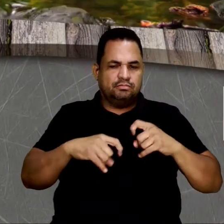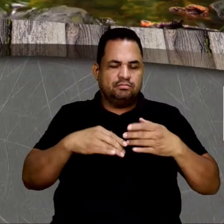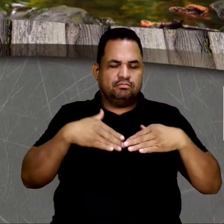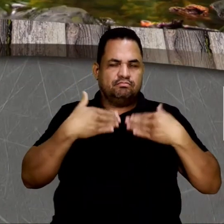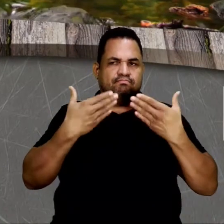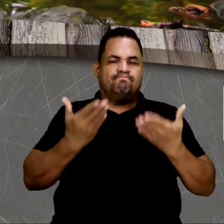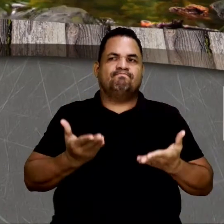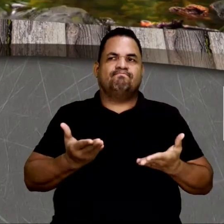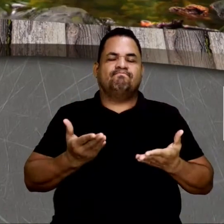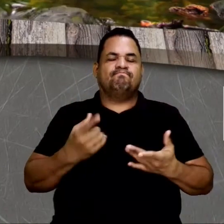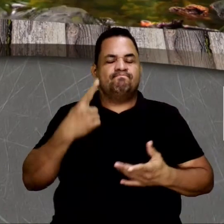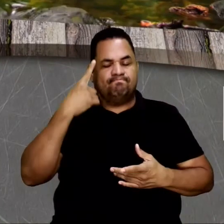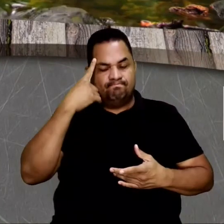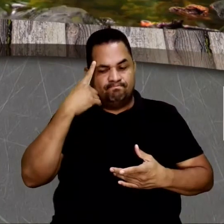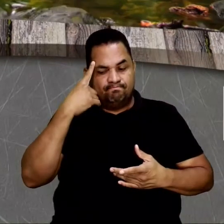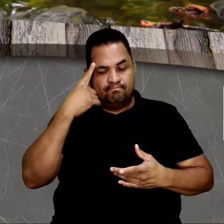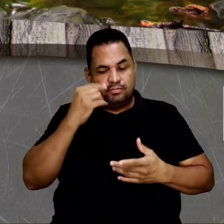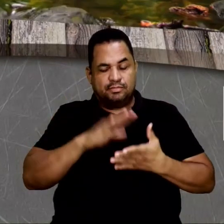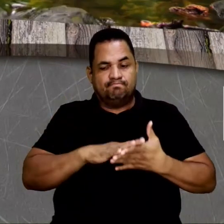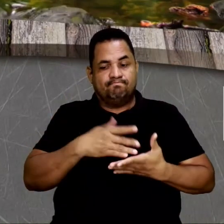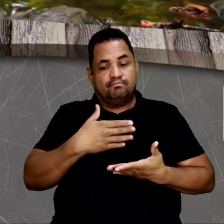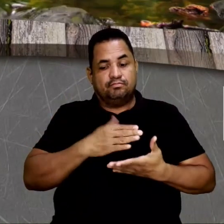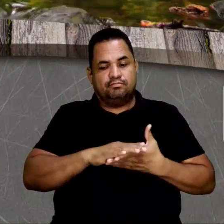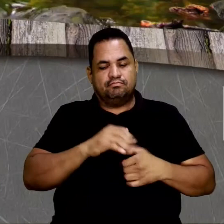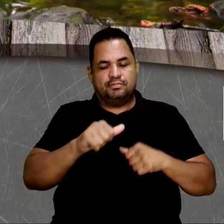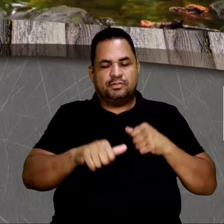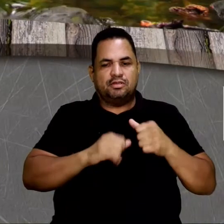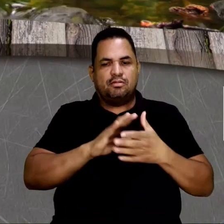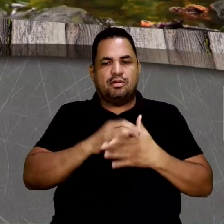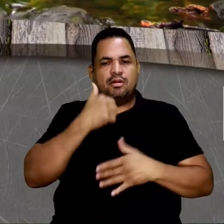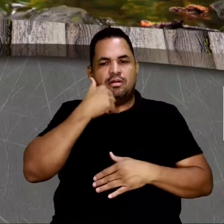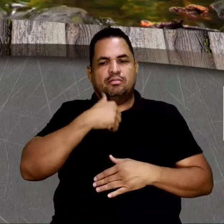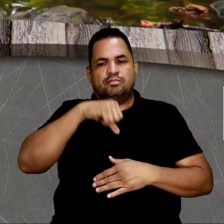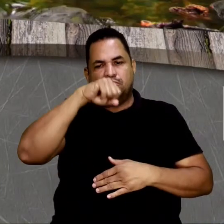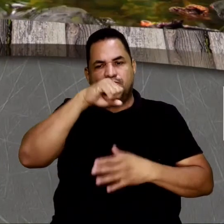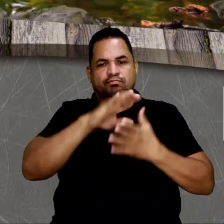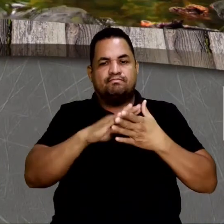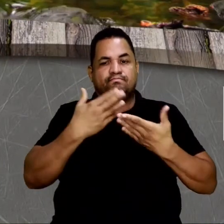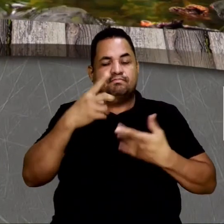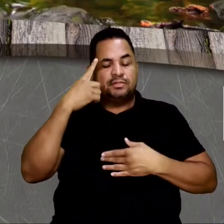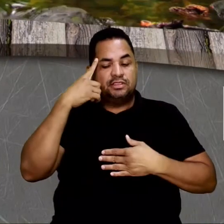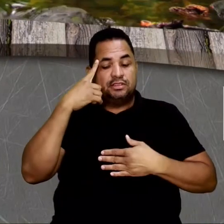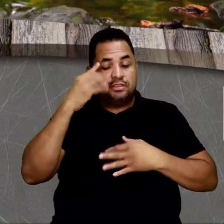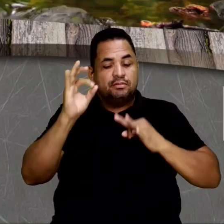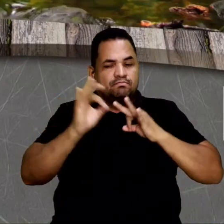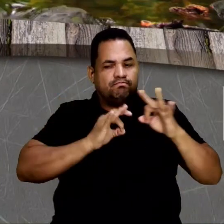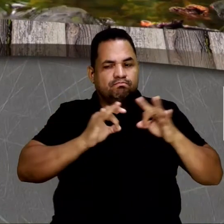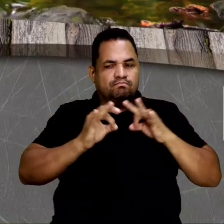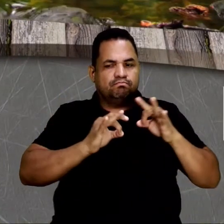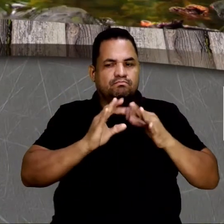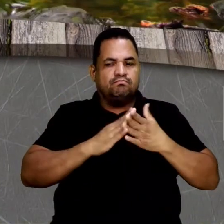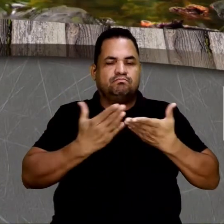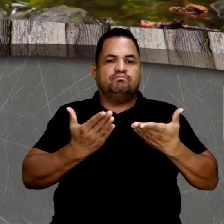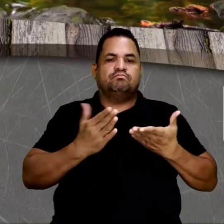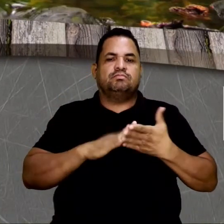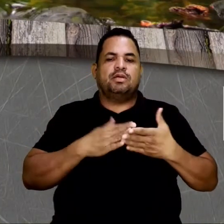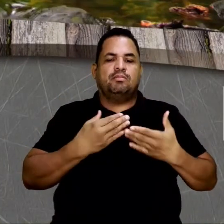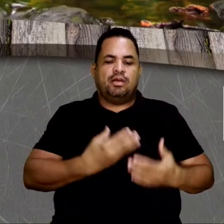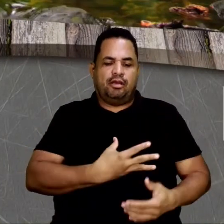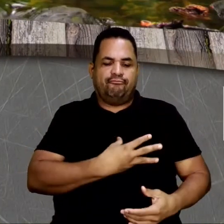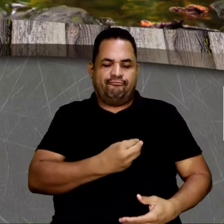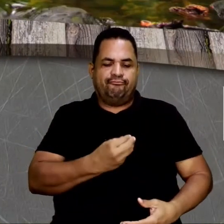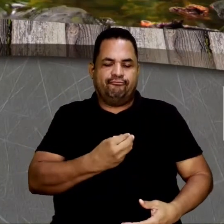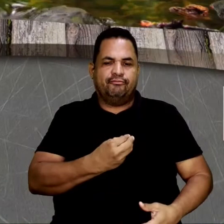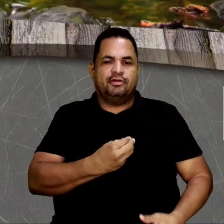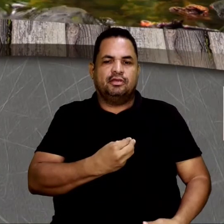você pensa em ser mãe, você tem que realmente, de fato, pensar se você está preparada, porque é um ser que vai depender de você.